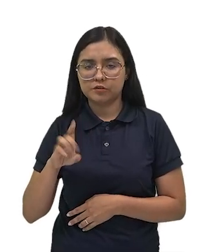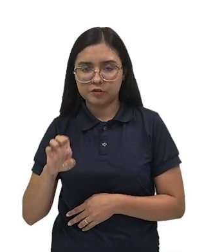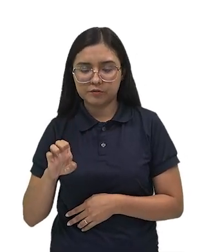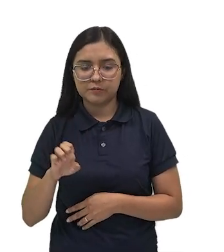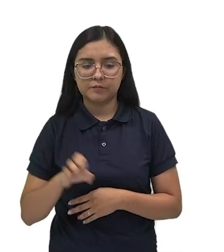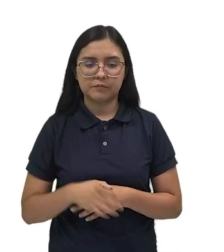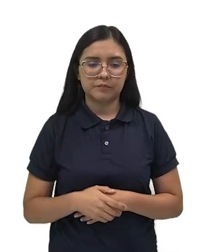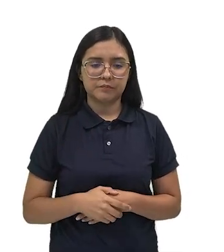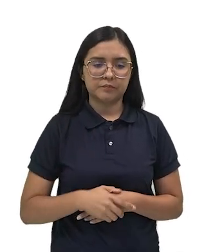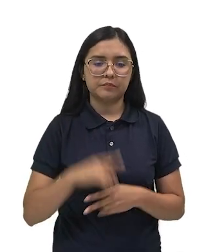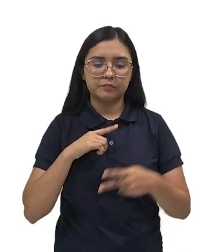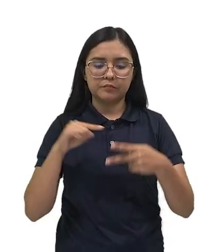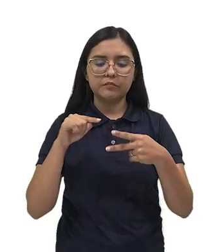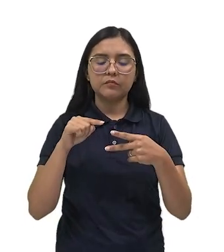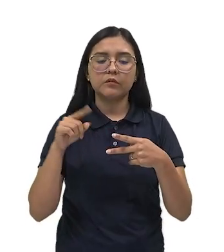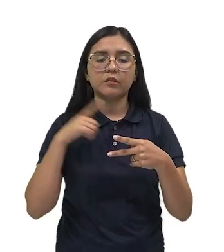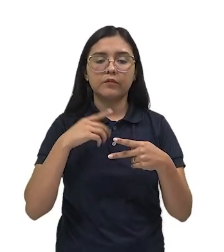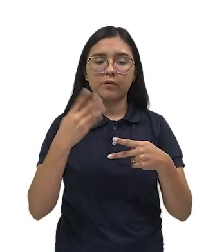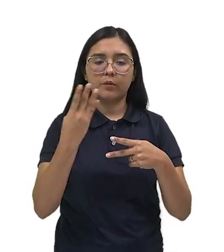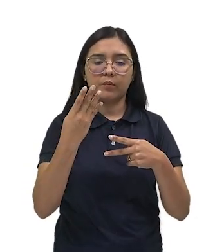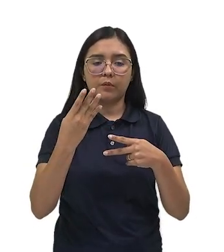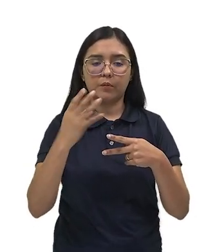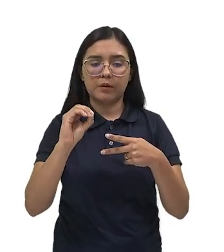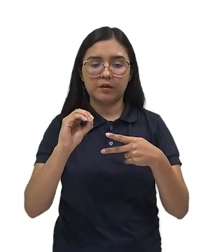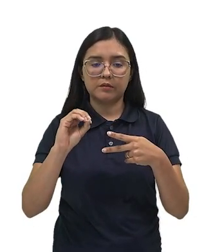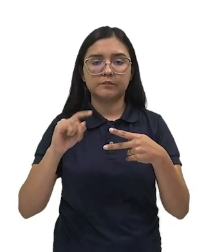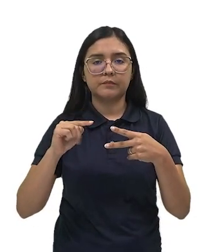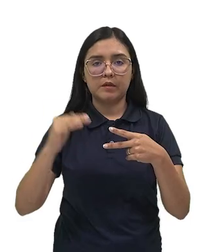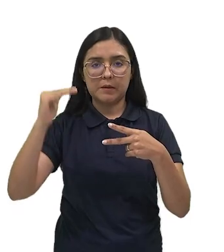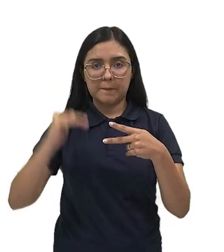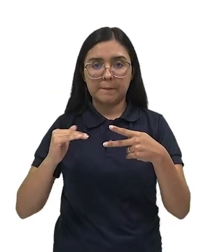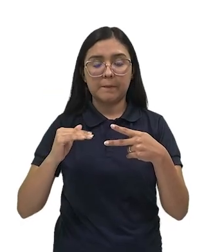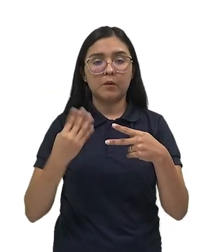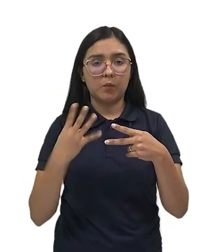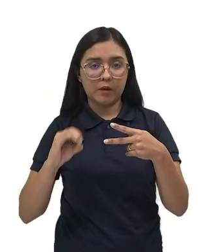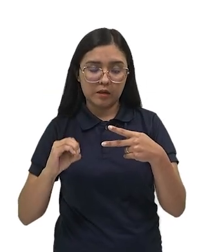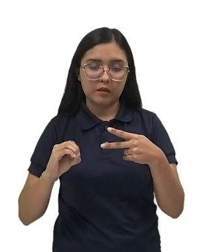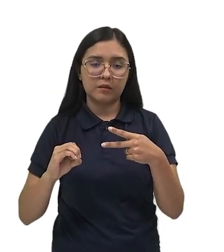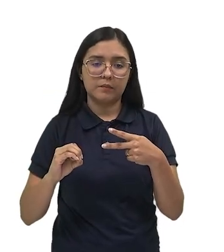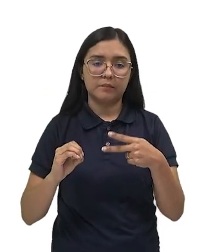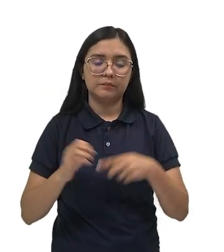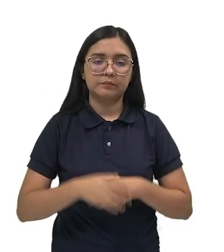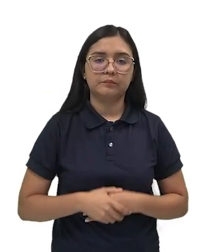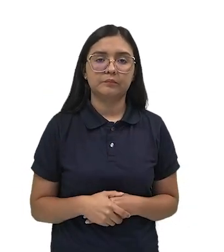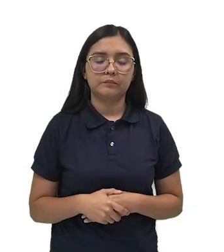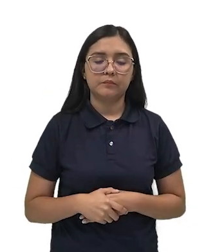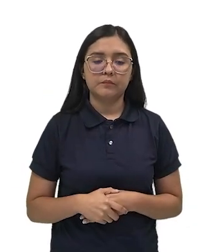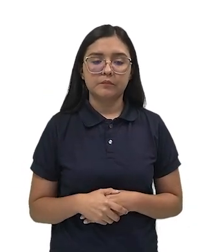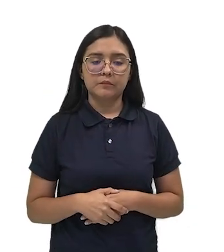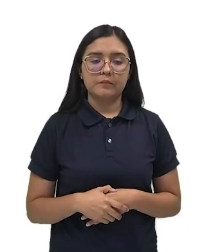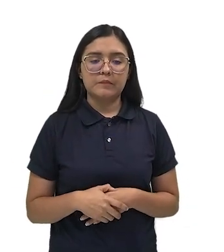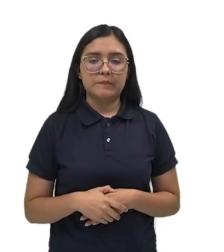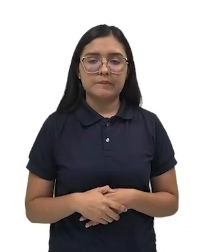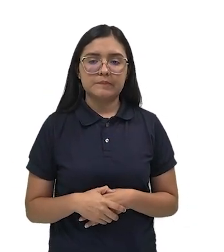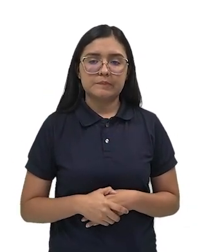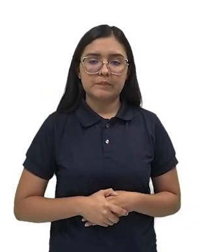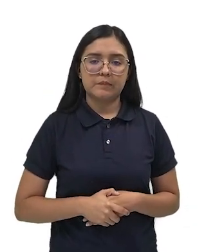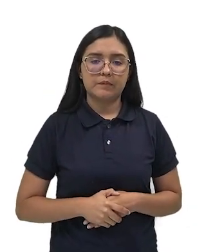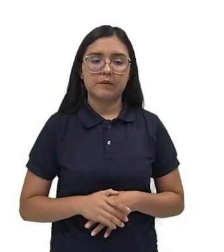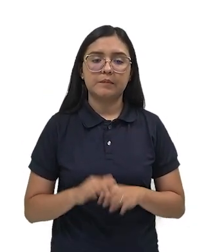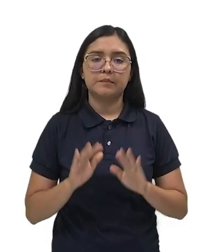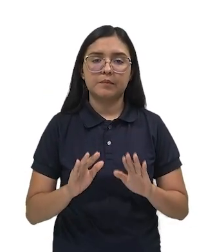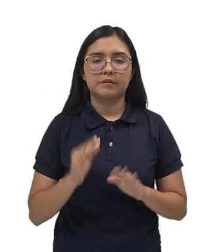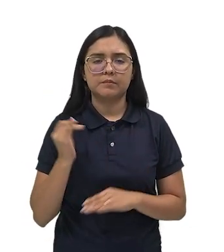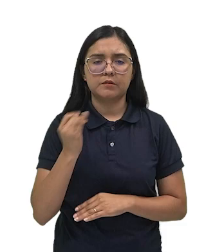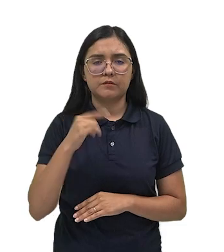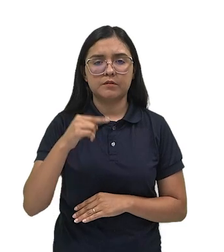Aqui, então, vai valer 40 graus. E o outro lado também vai valer 40 graus. Tá? Mas é importante